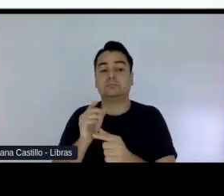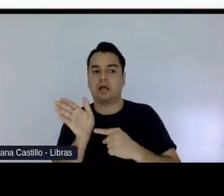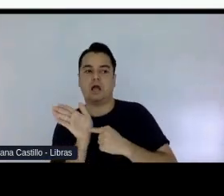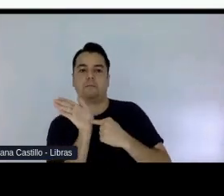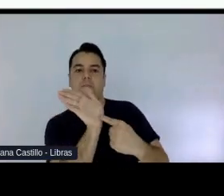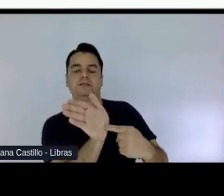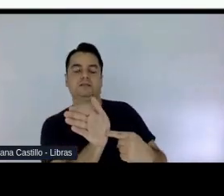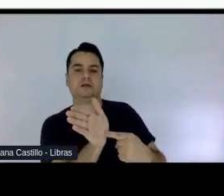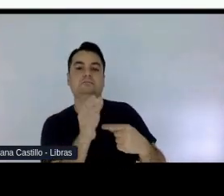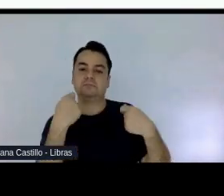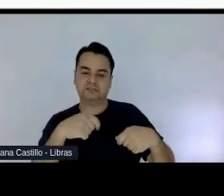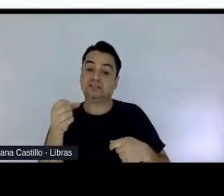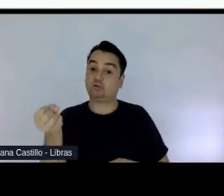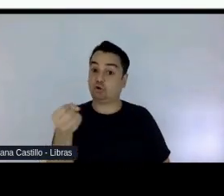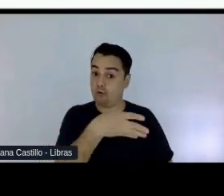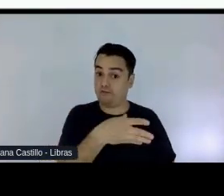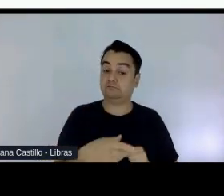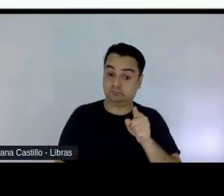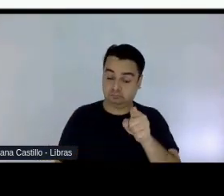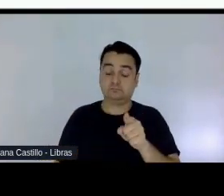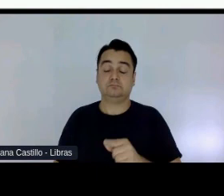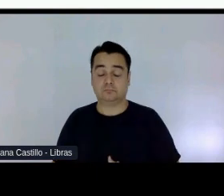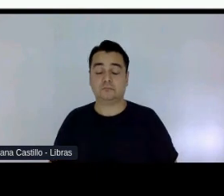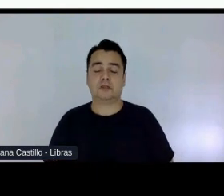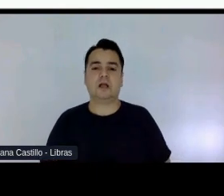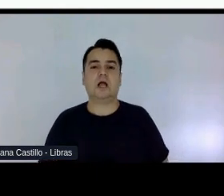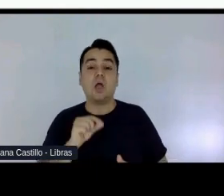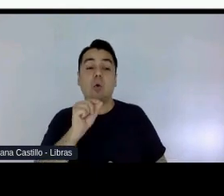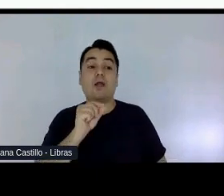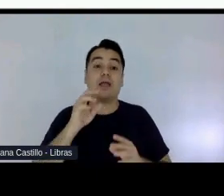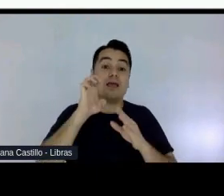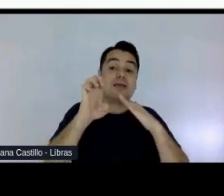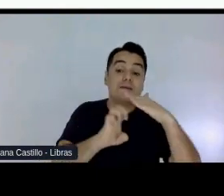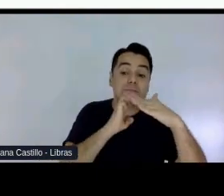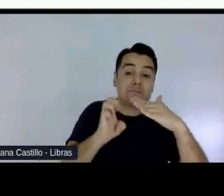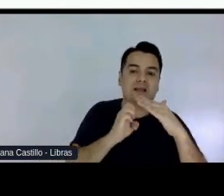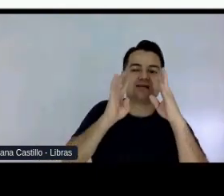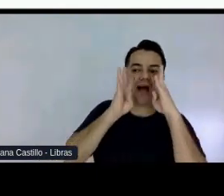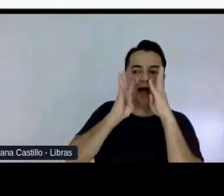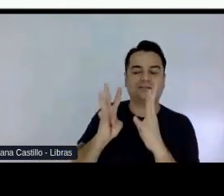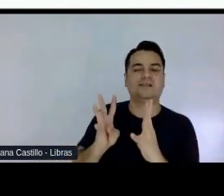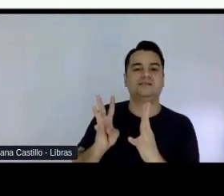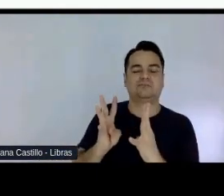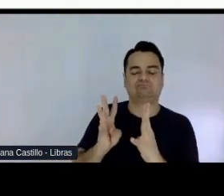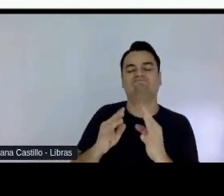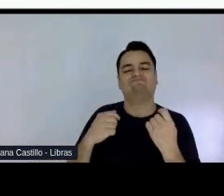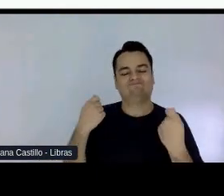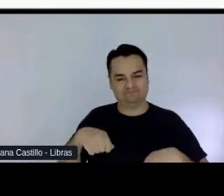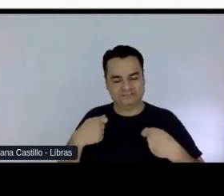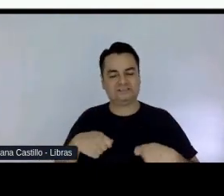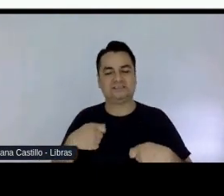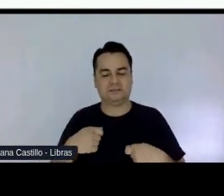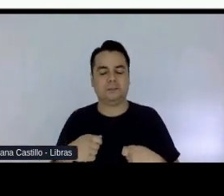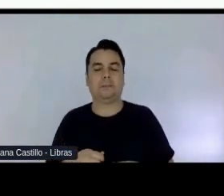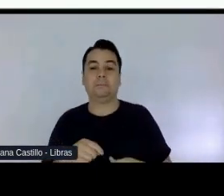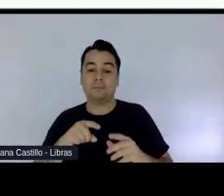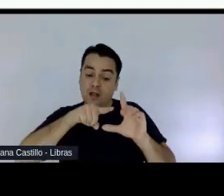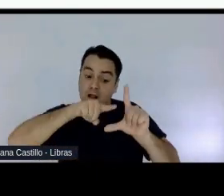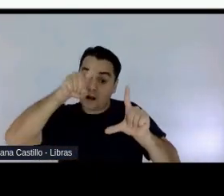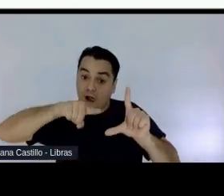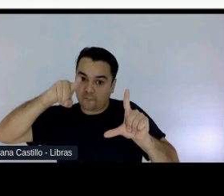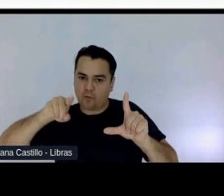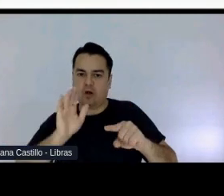ser essa nova feature, que visa chamar a atenção das empresas com mensagens relevantes a partir de análises feitas pelos